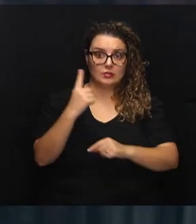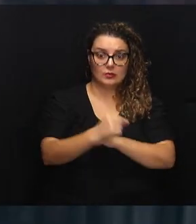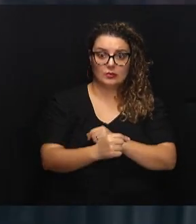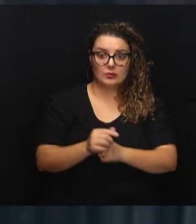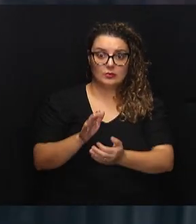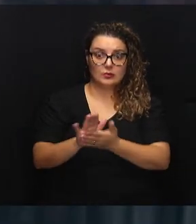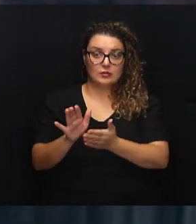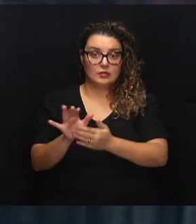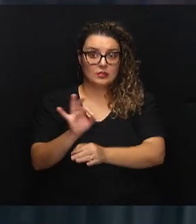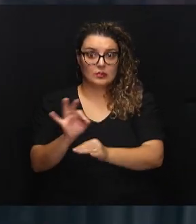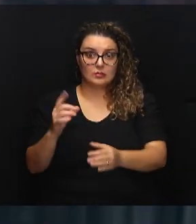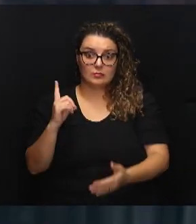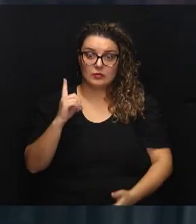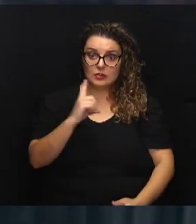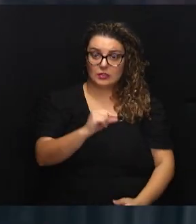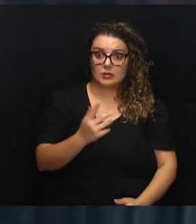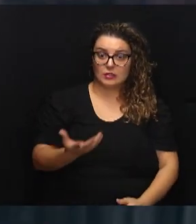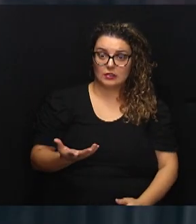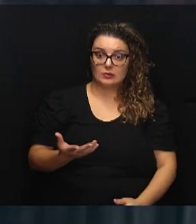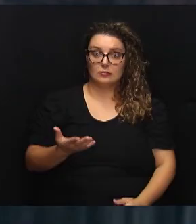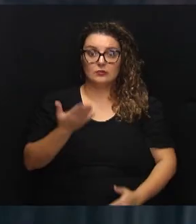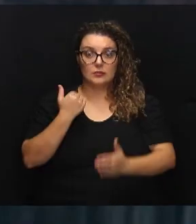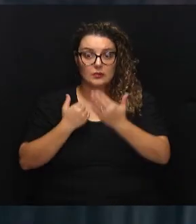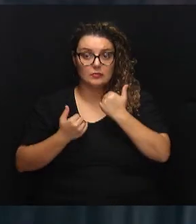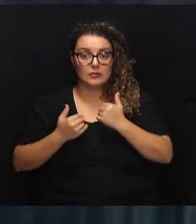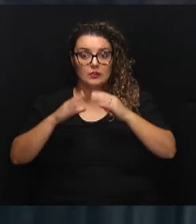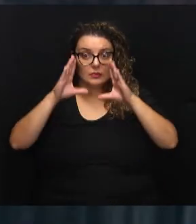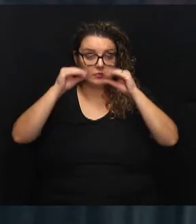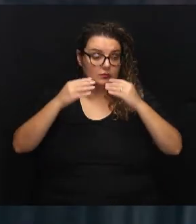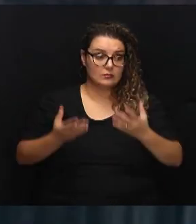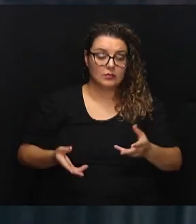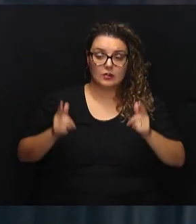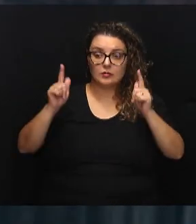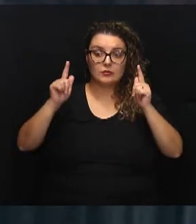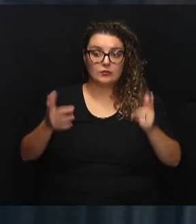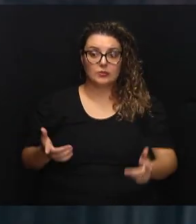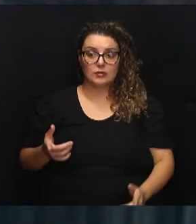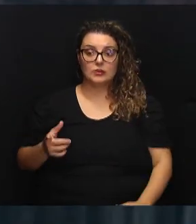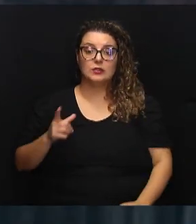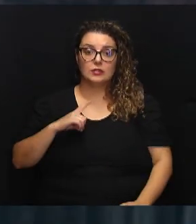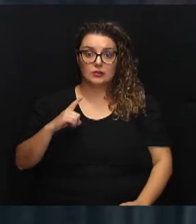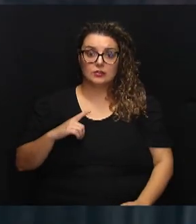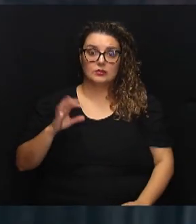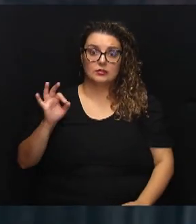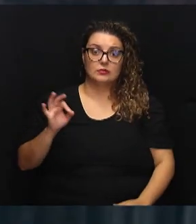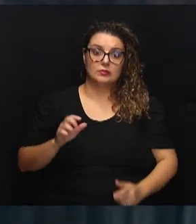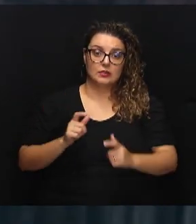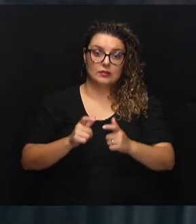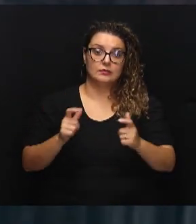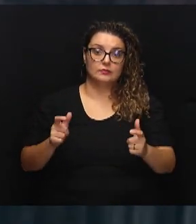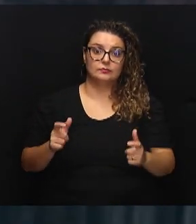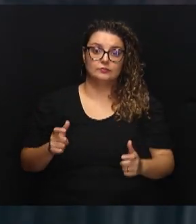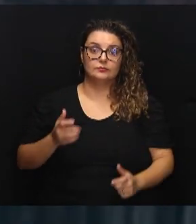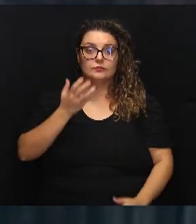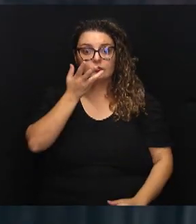gastou nada. Uhum. Pode sair para jantar, curtir. Isso tende bastante a